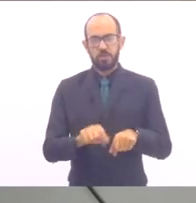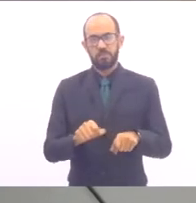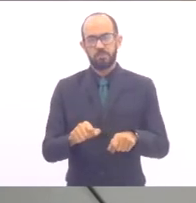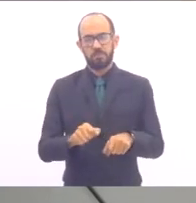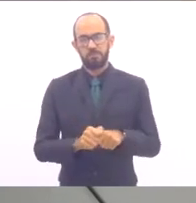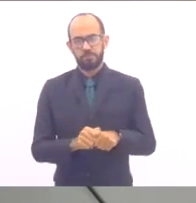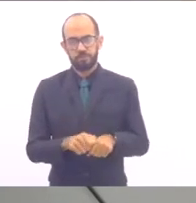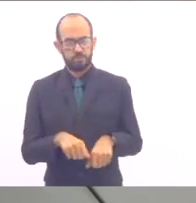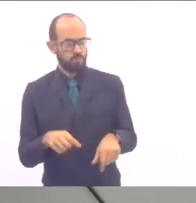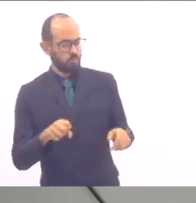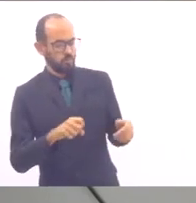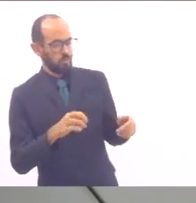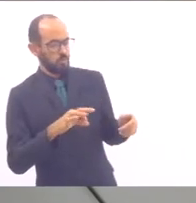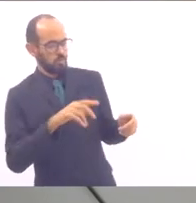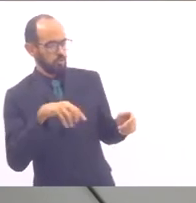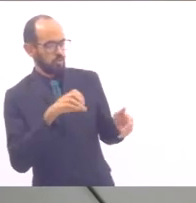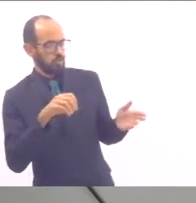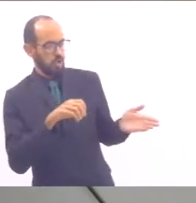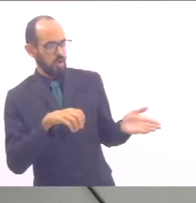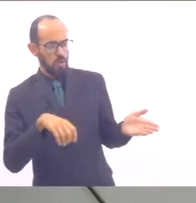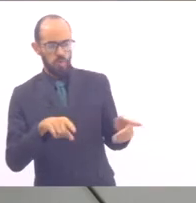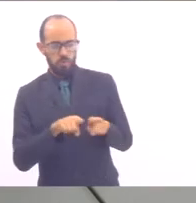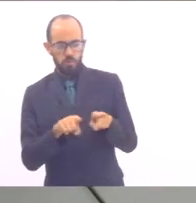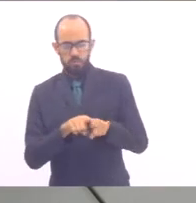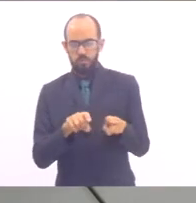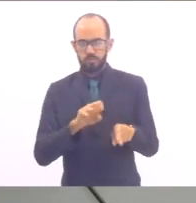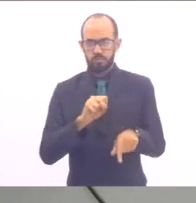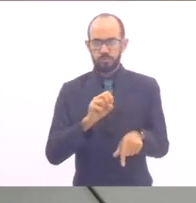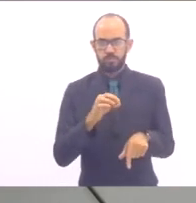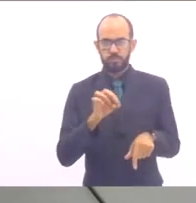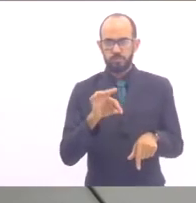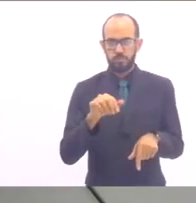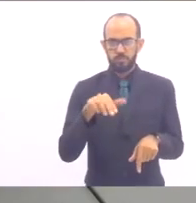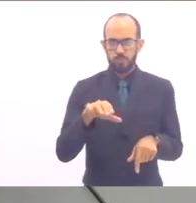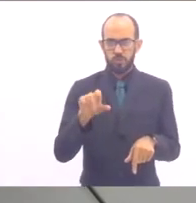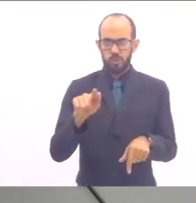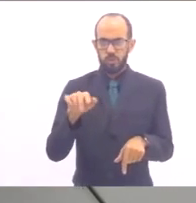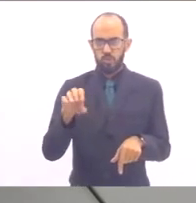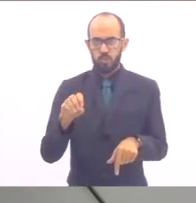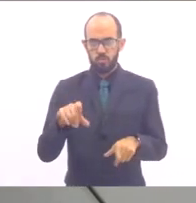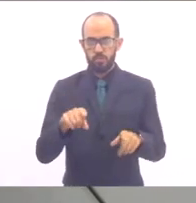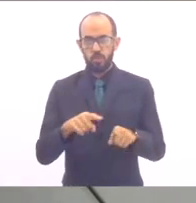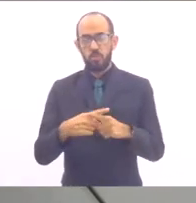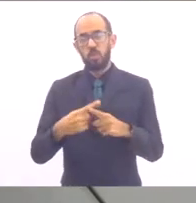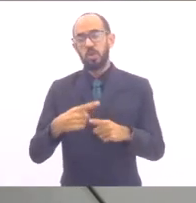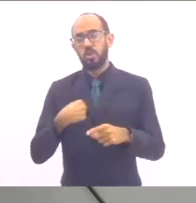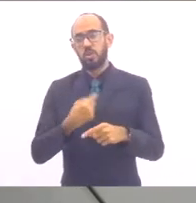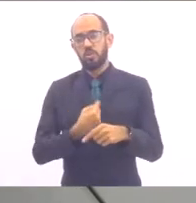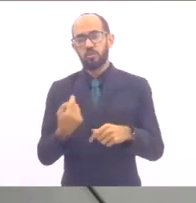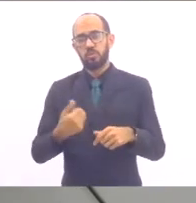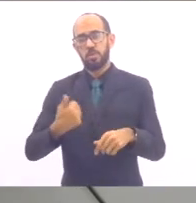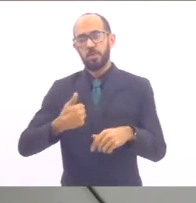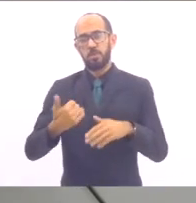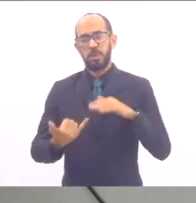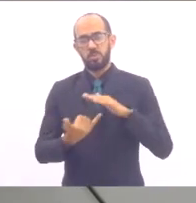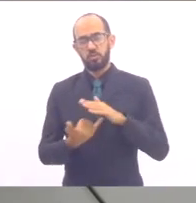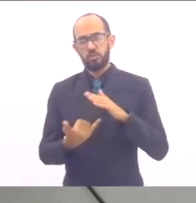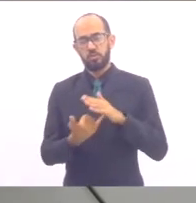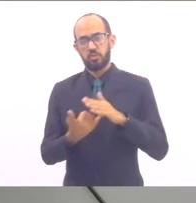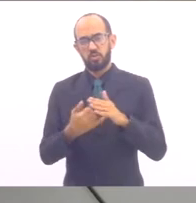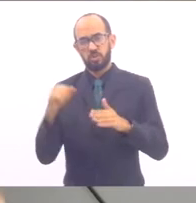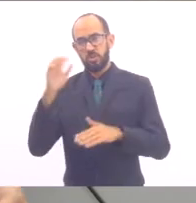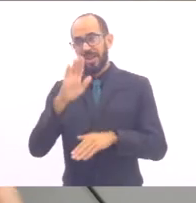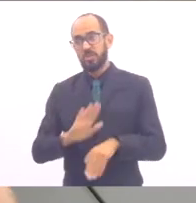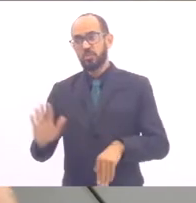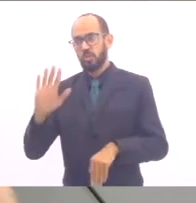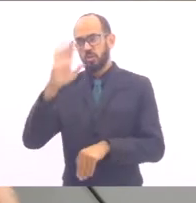de Santiago está de prova aqui, porque nós fomos a primeira cooperativa a ser contratada no âmbito nacional por serviço prestado